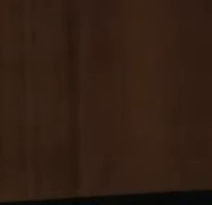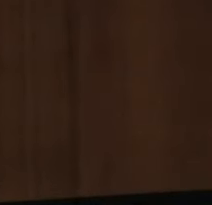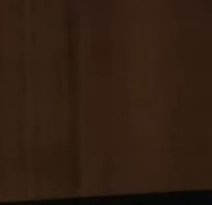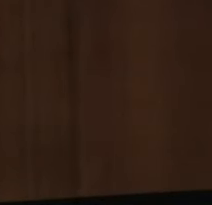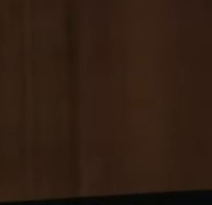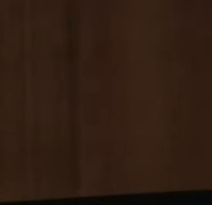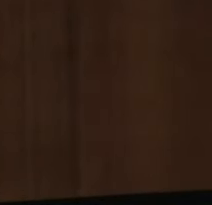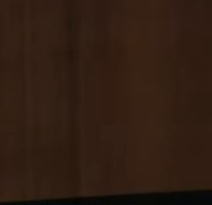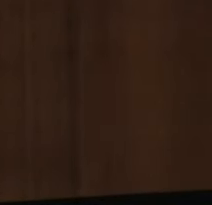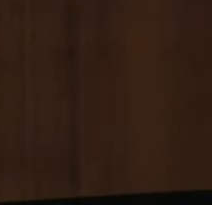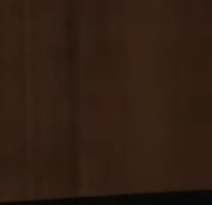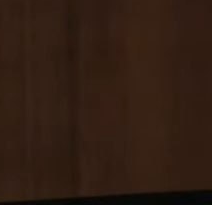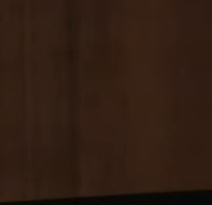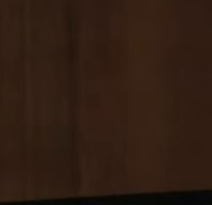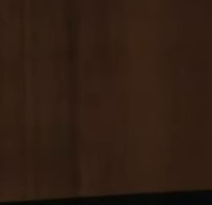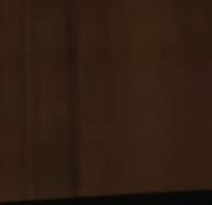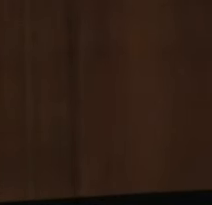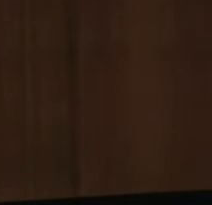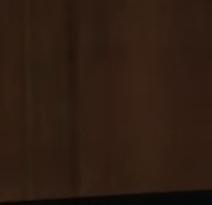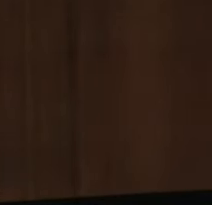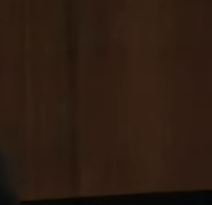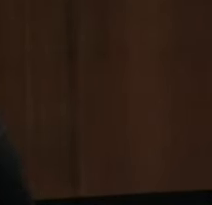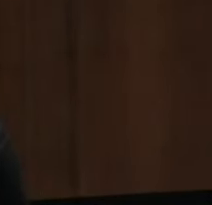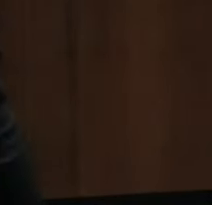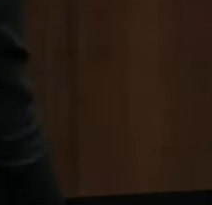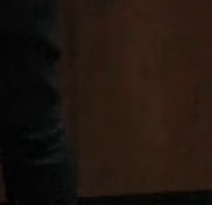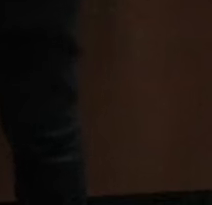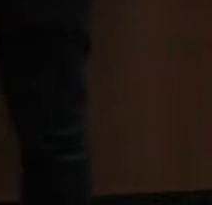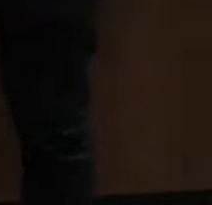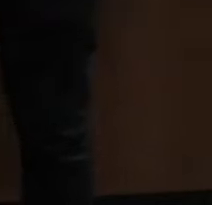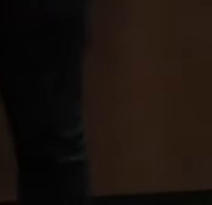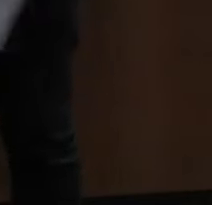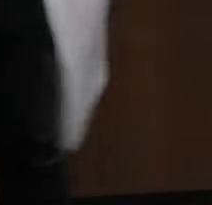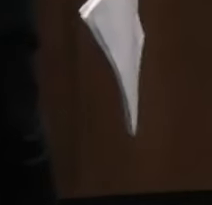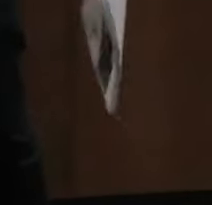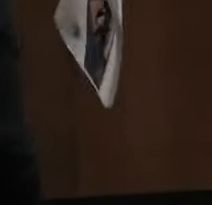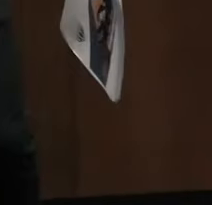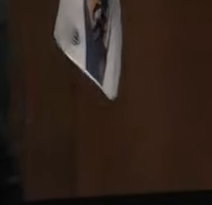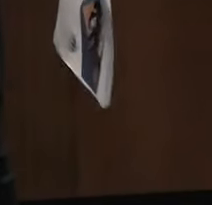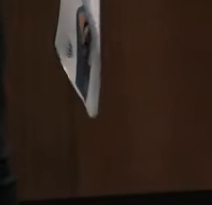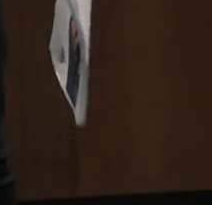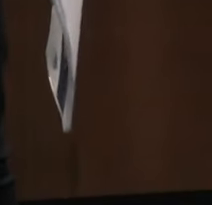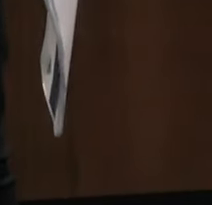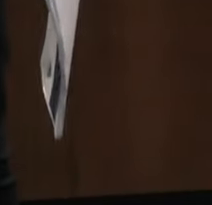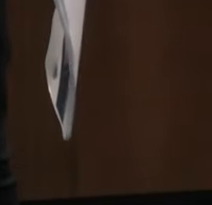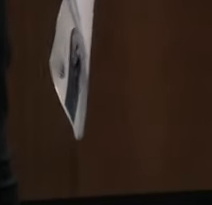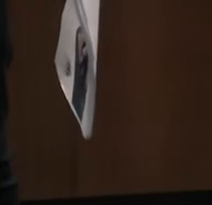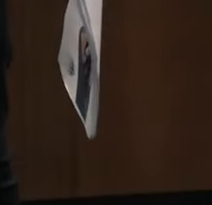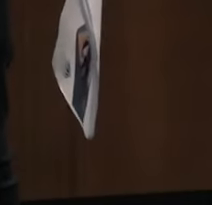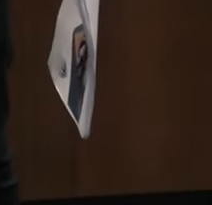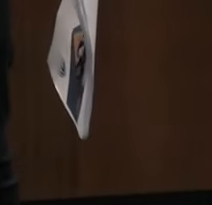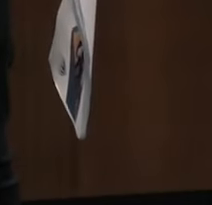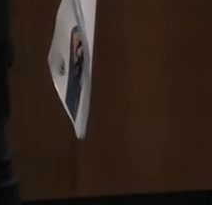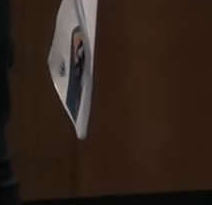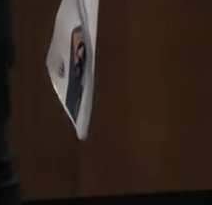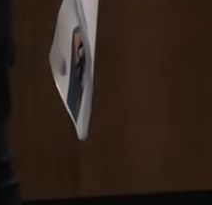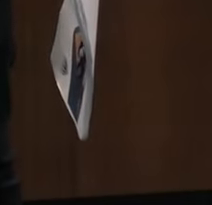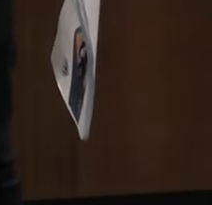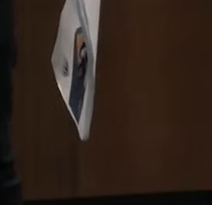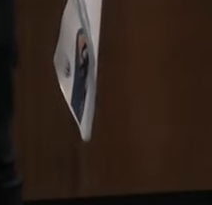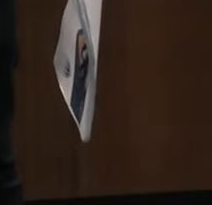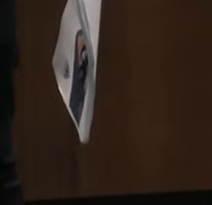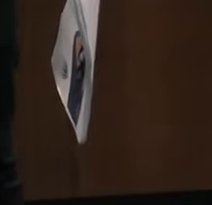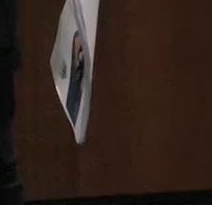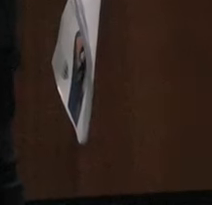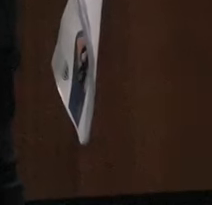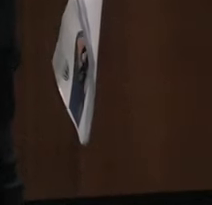maioria simples, exceto para aprovação de seu regimento interno, que dependerá da maioria absoluta dos membros do Conselho. Artigo